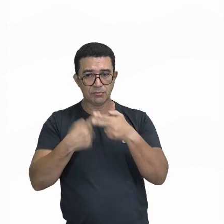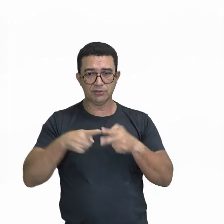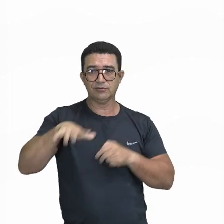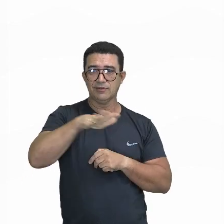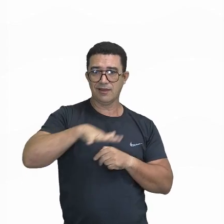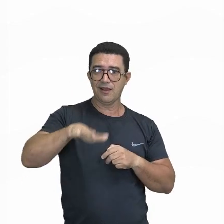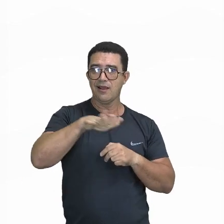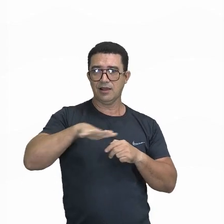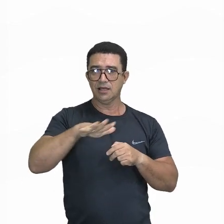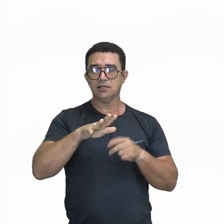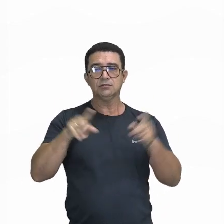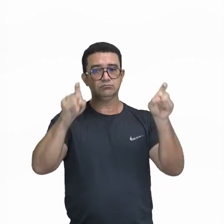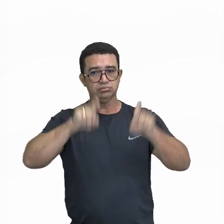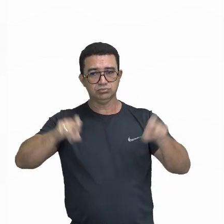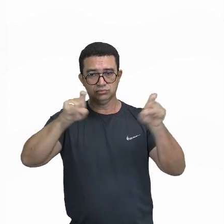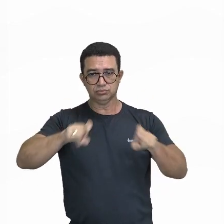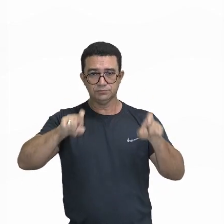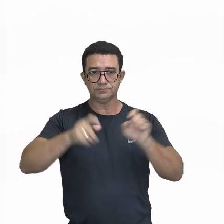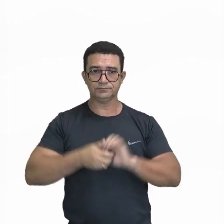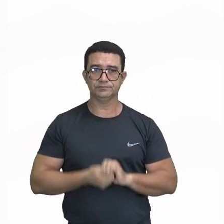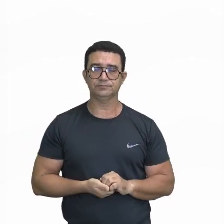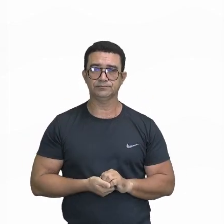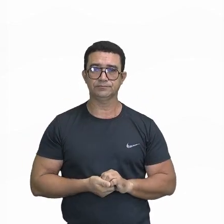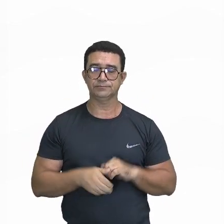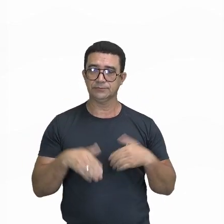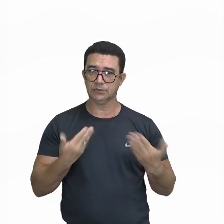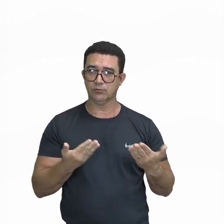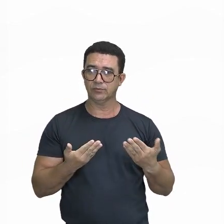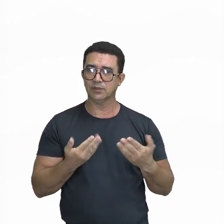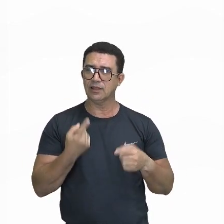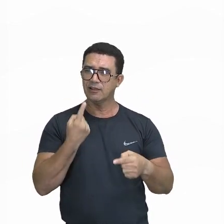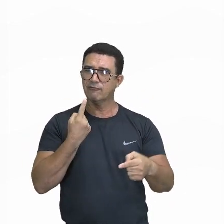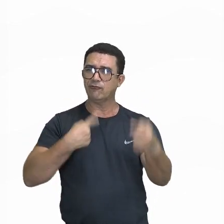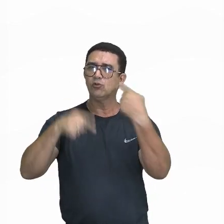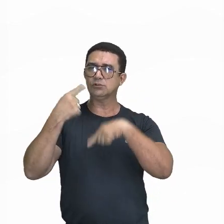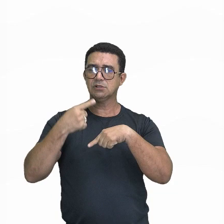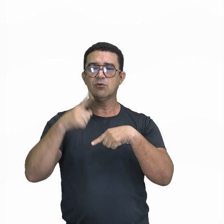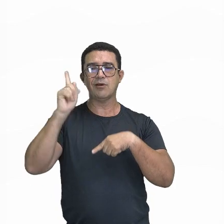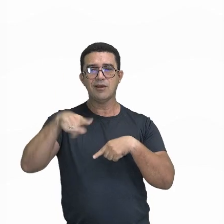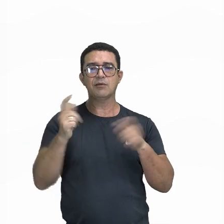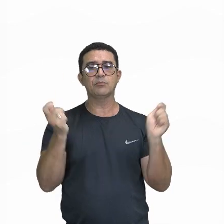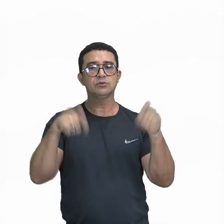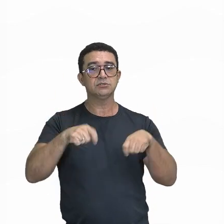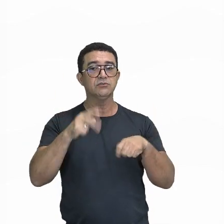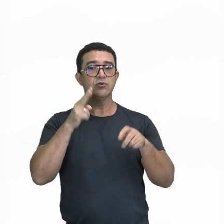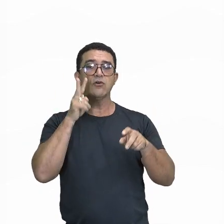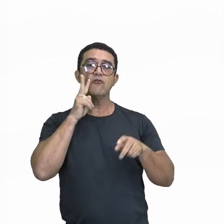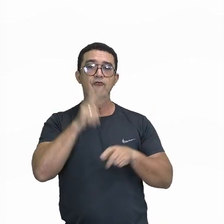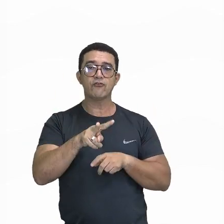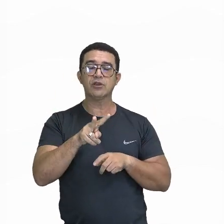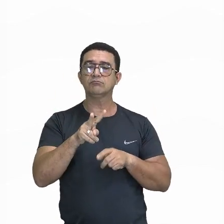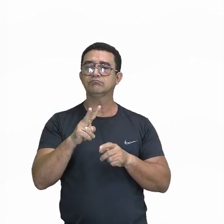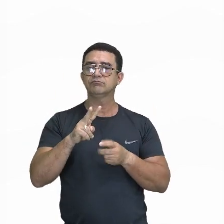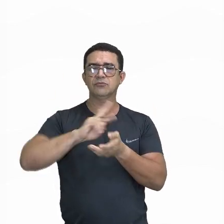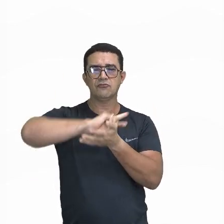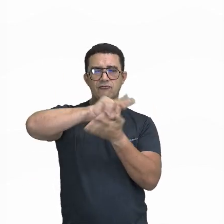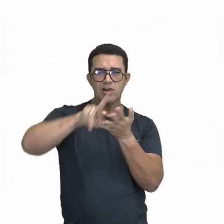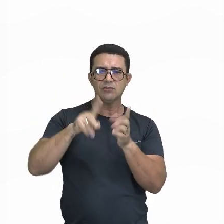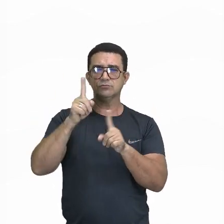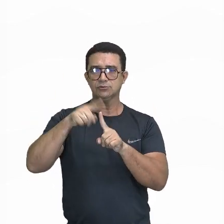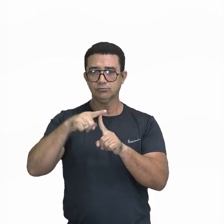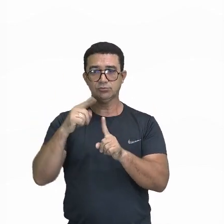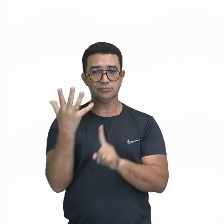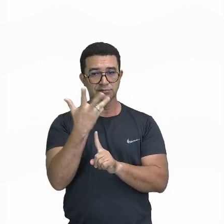Então, o resultado dessa evolução pode ser visto nas mais diversas formas de arte,